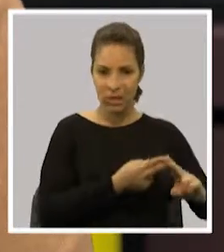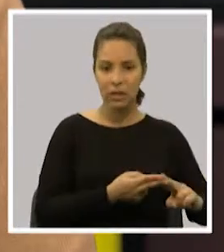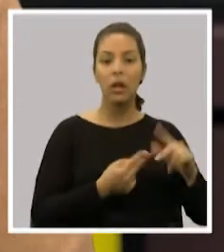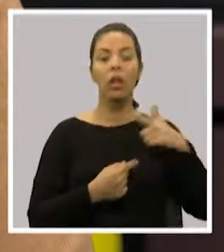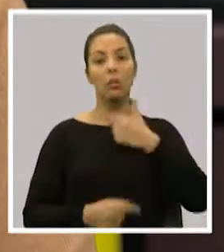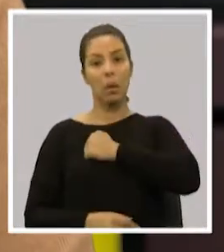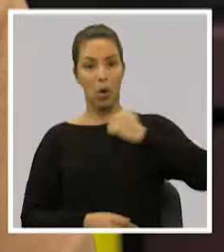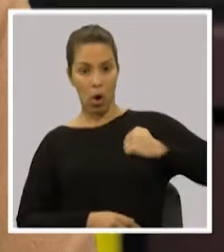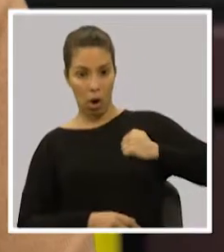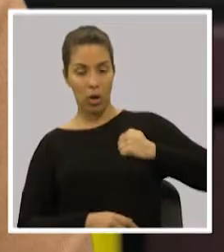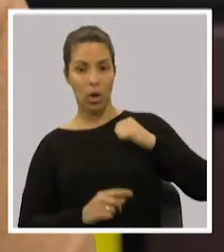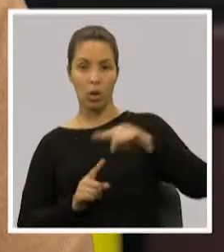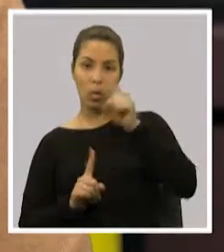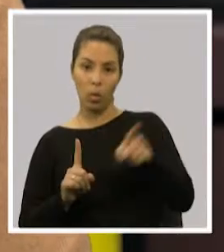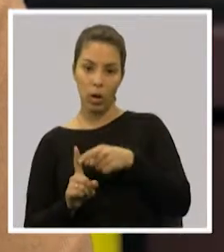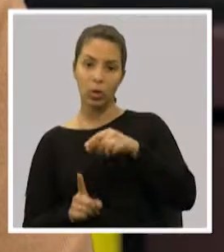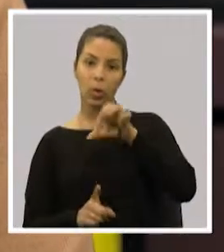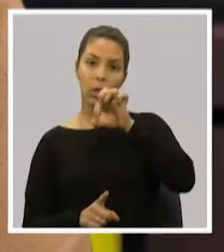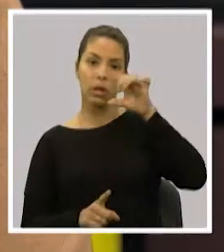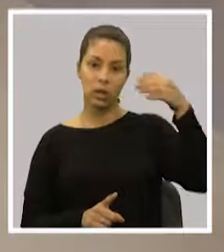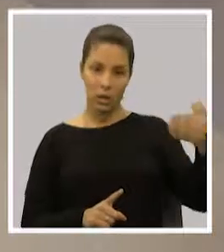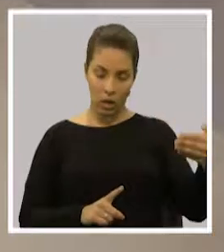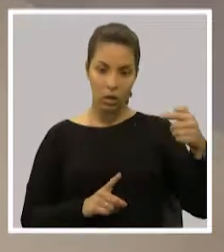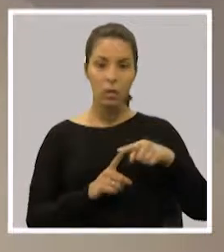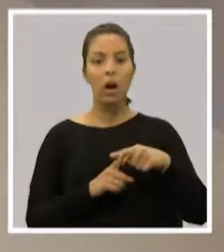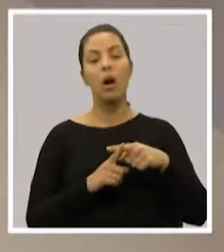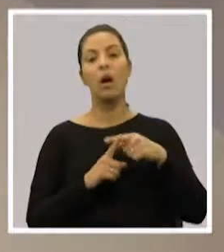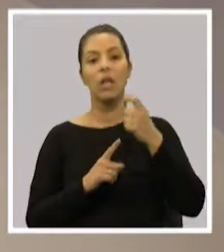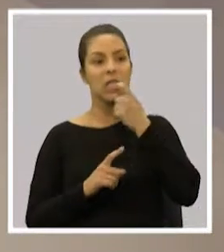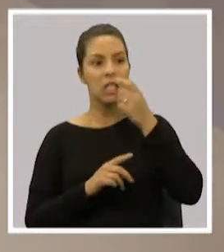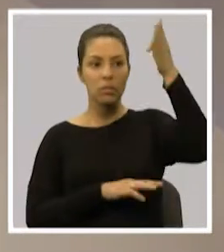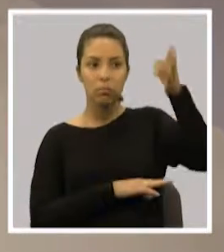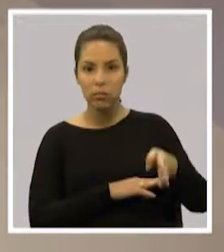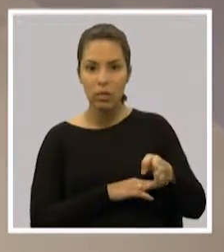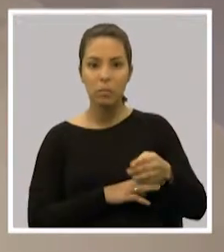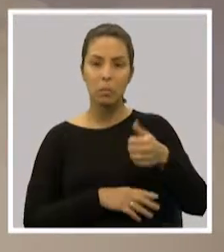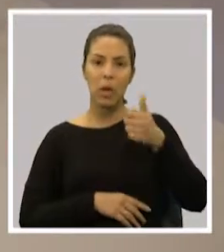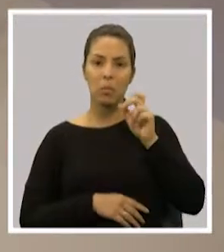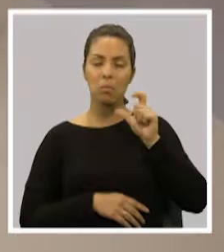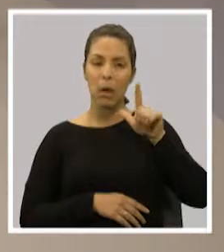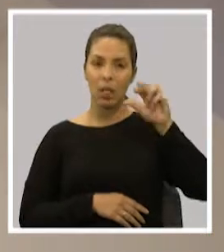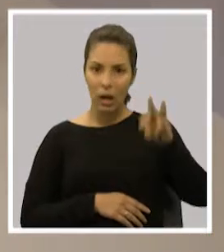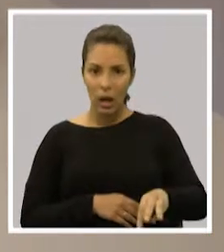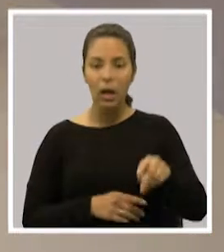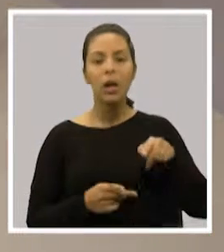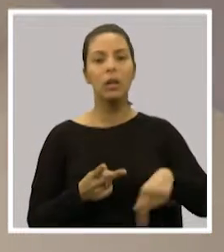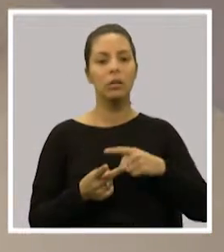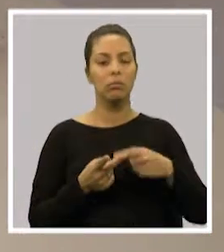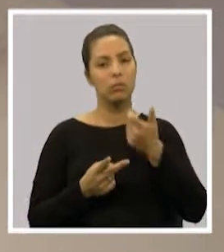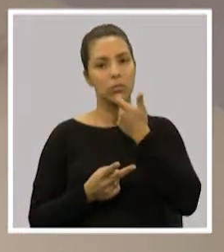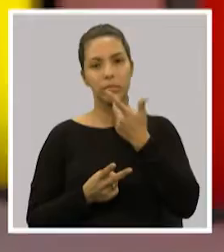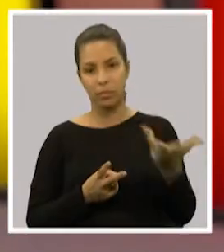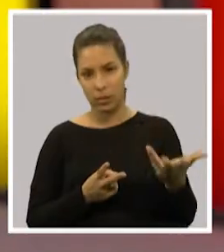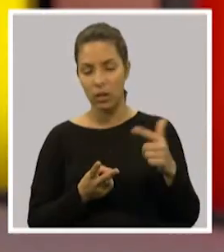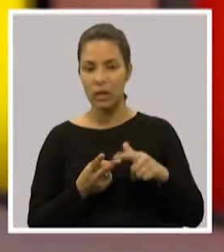Polónia, ainda em 87, portanto ainda havia o Muro de Berlim, ainda havia imensa dificuldade em passar aquela barreira para o leste, o regime